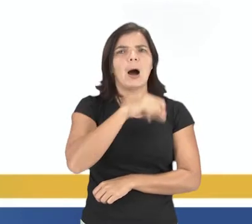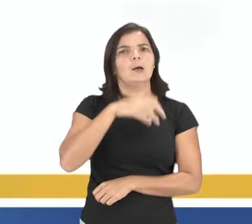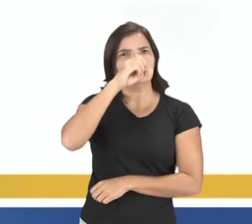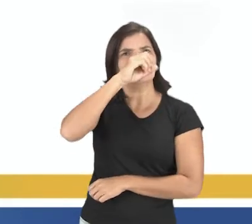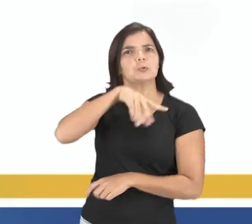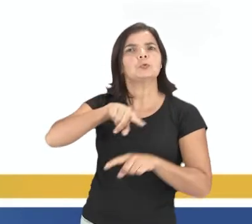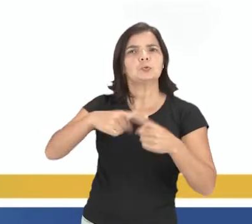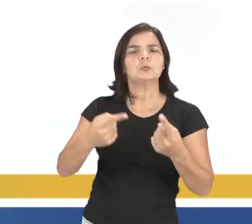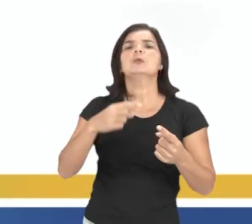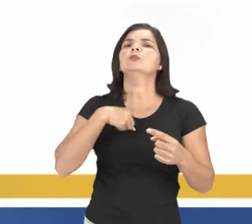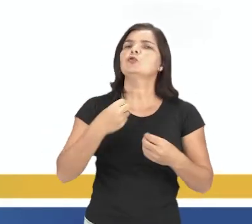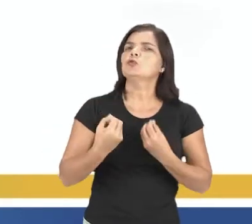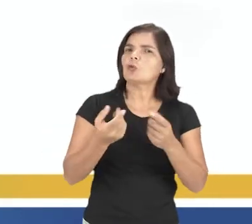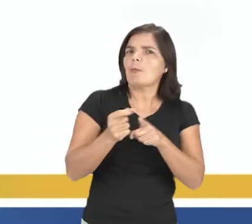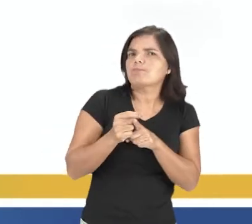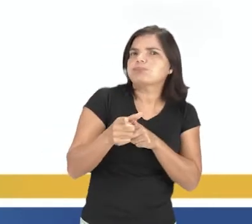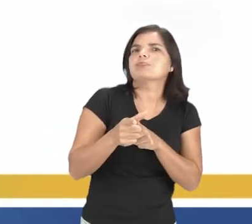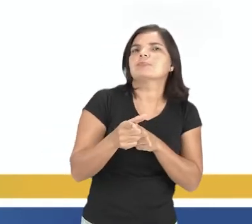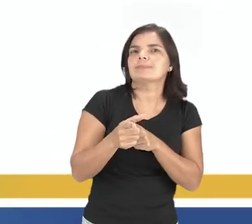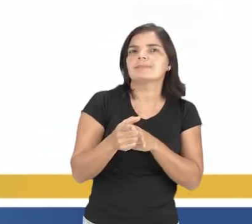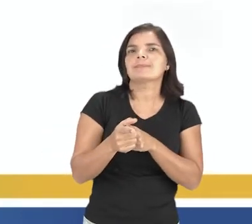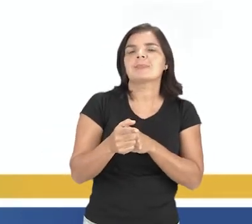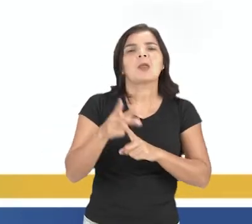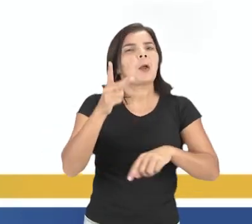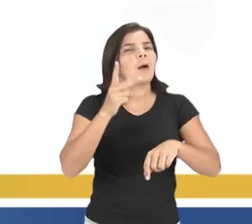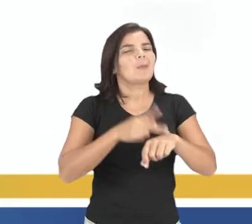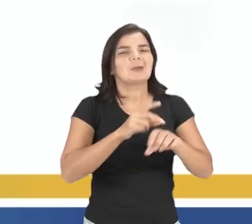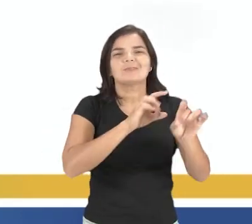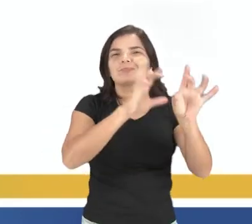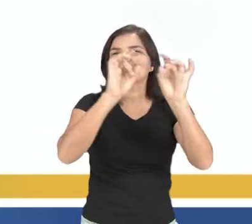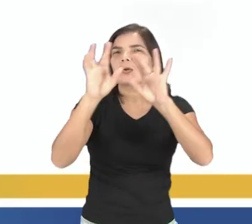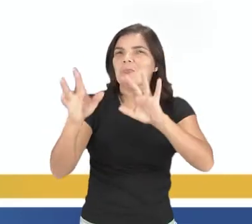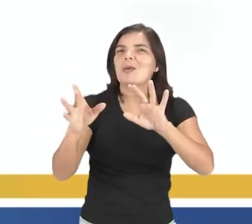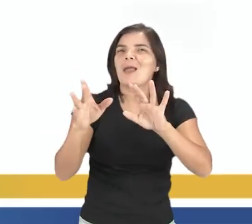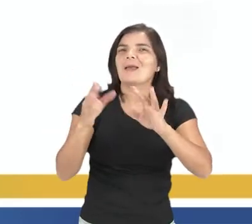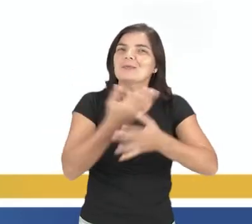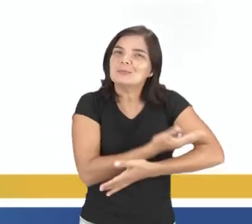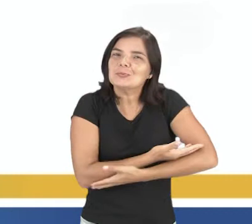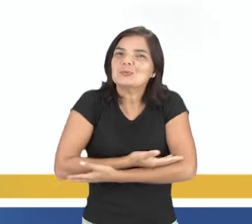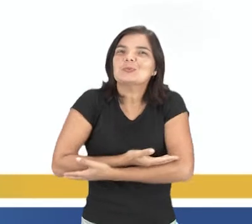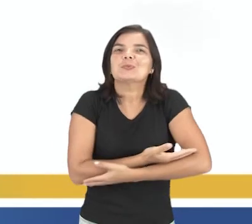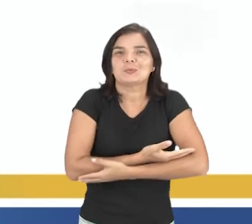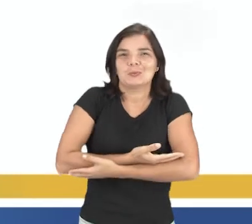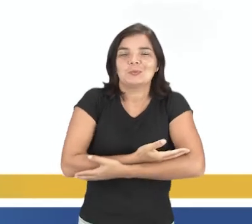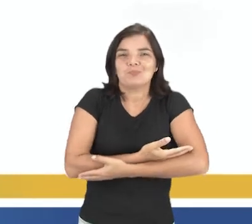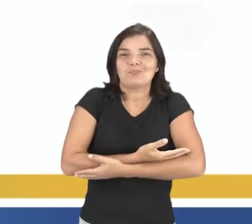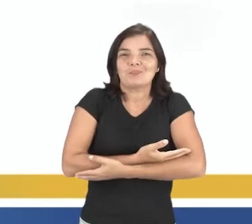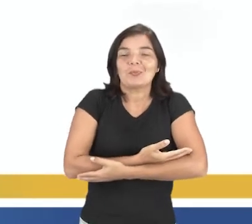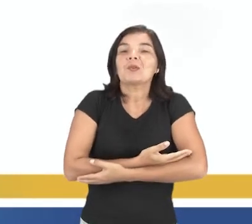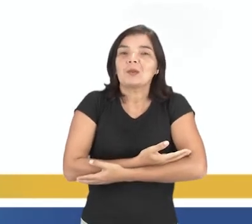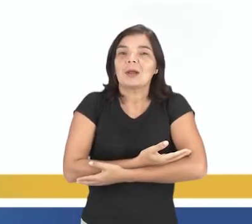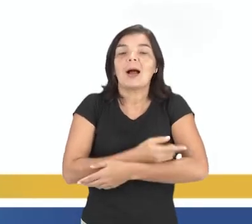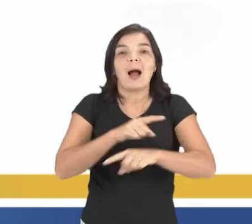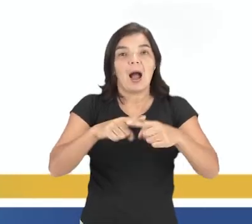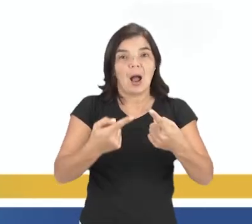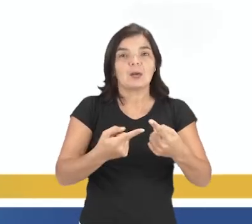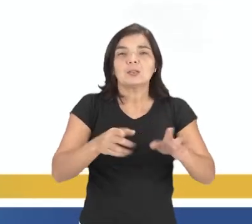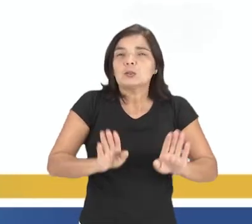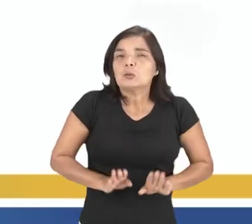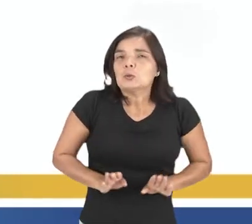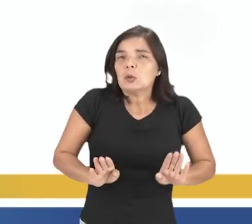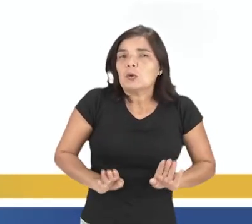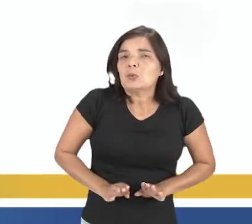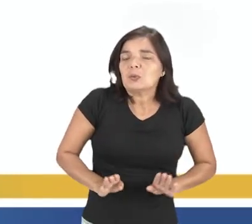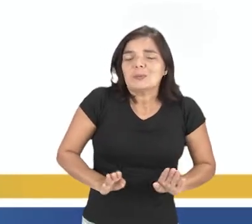trepadeira, apenas doou esperma. Pedra preciosa, foi recebido pelo destino com 4 pedras na mão. A fome, de